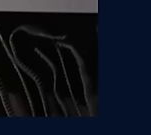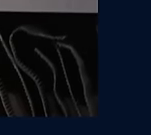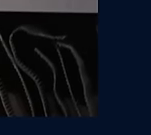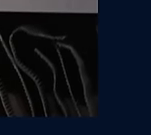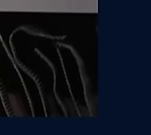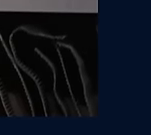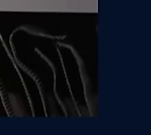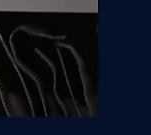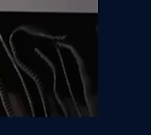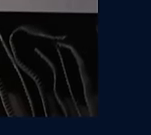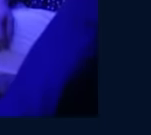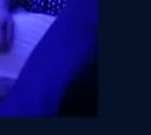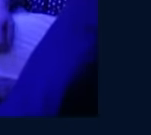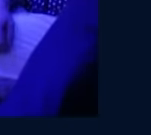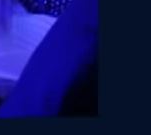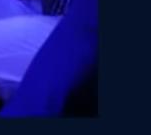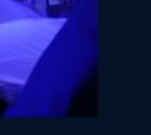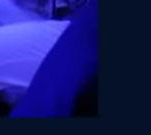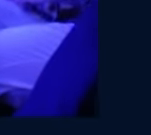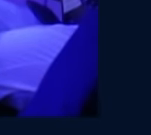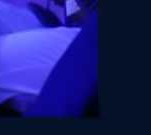Amanda por